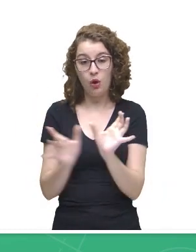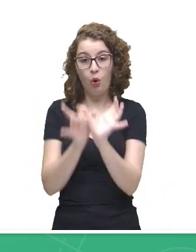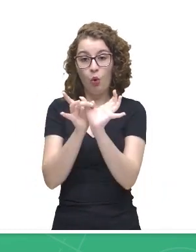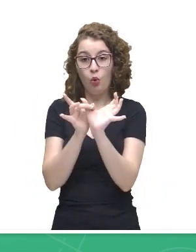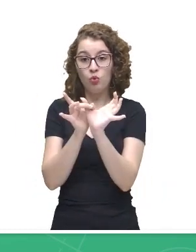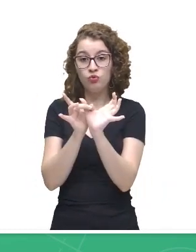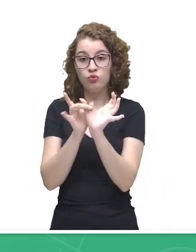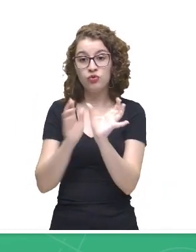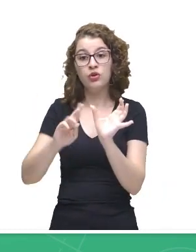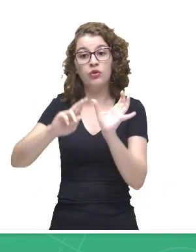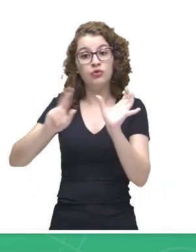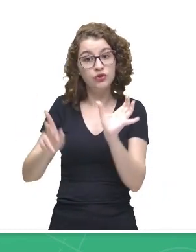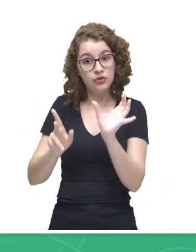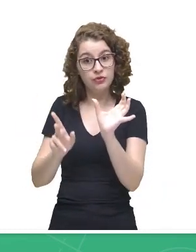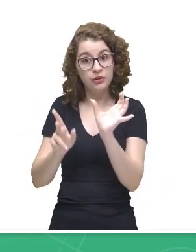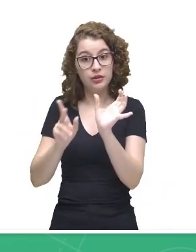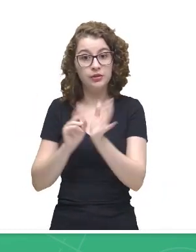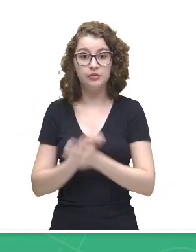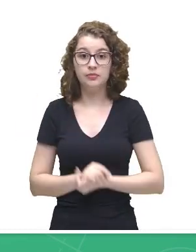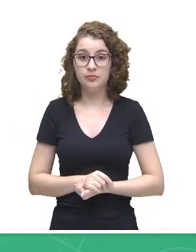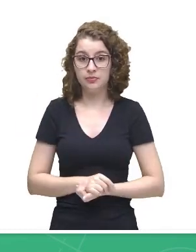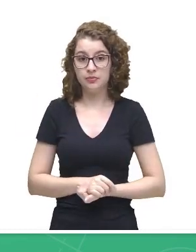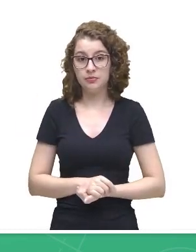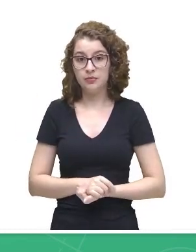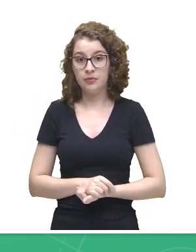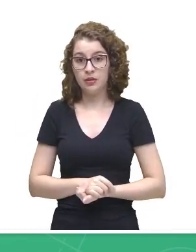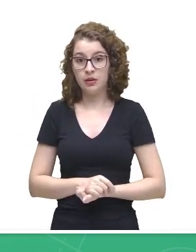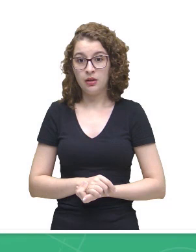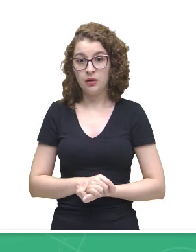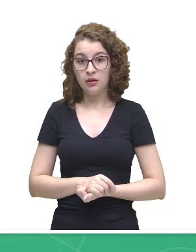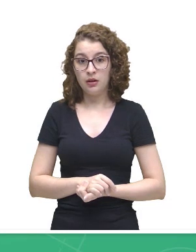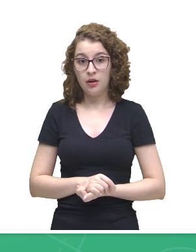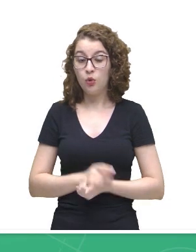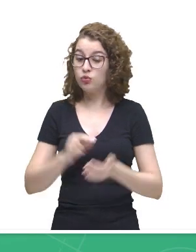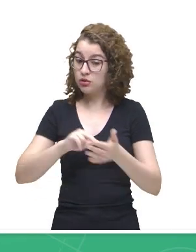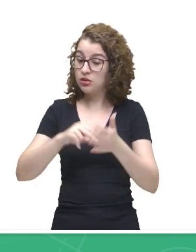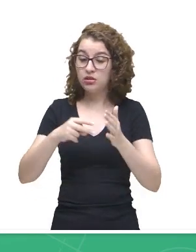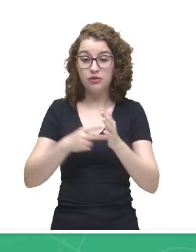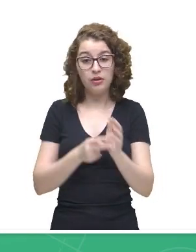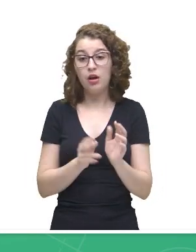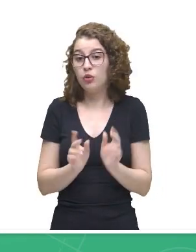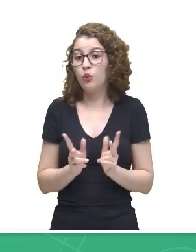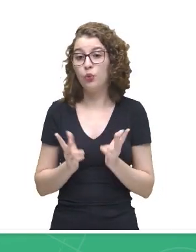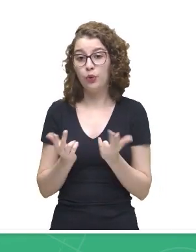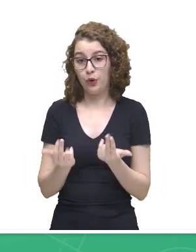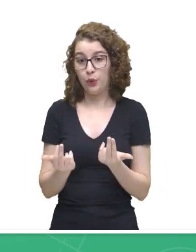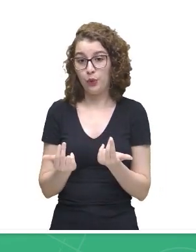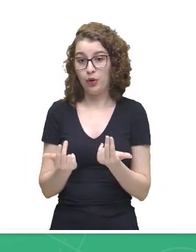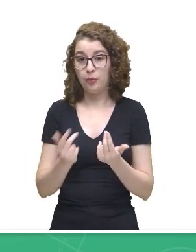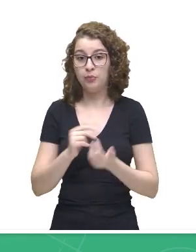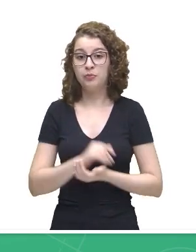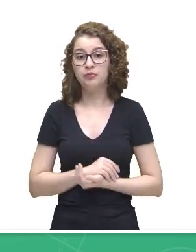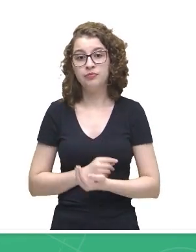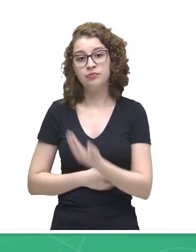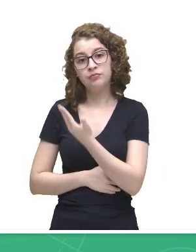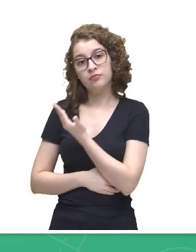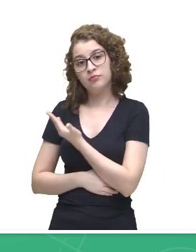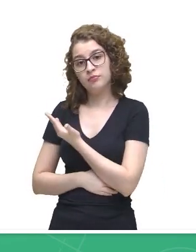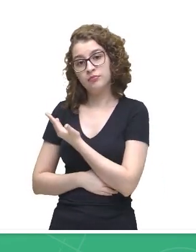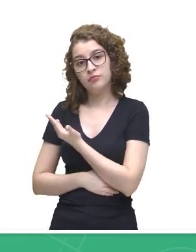que não é o but, mas passa a mesma ideia, ideias opostas, certo? I knocked on the